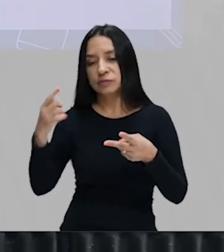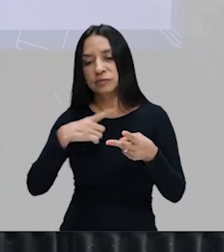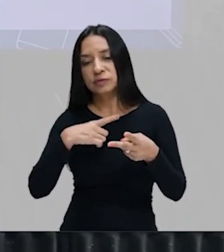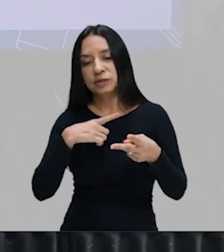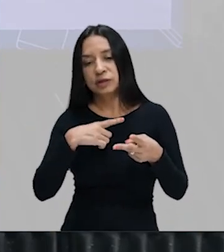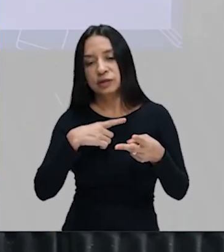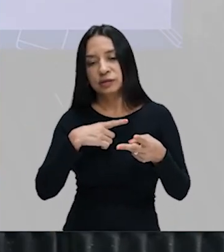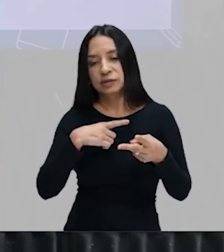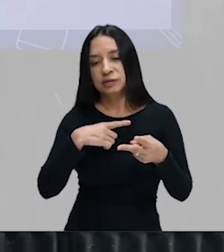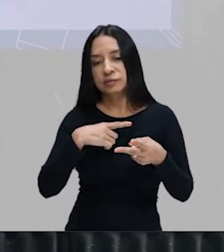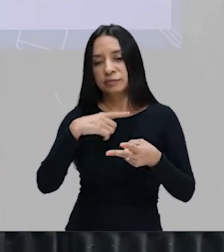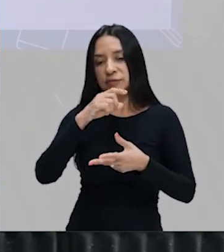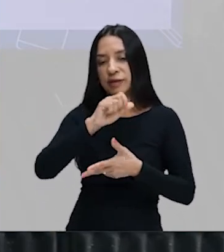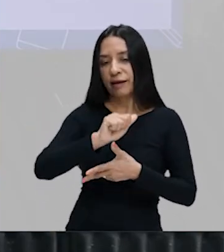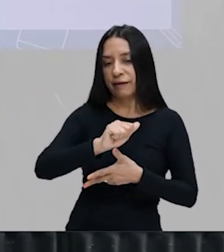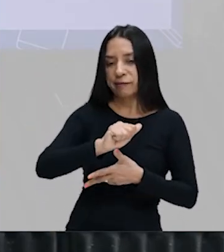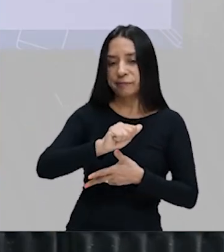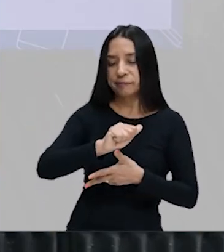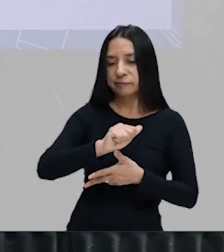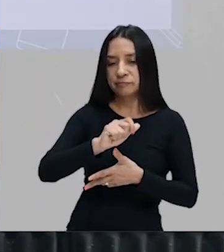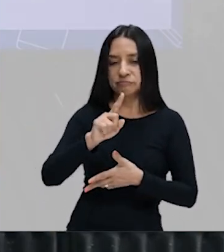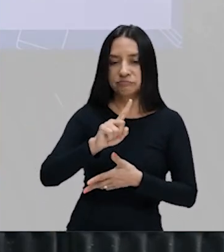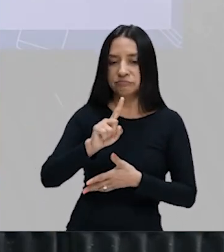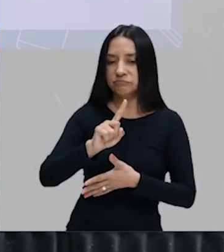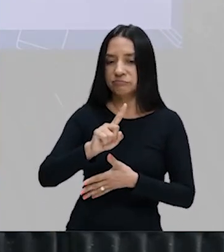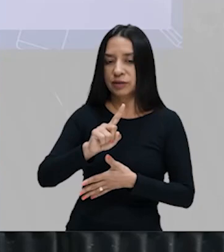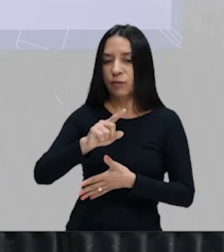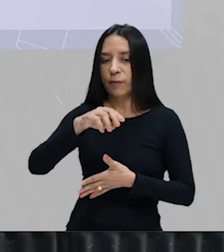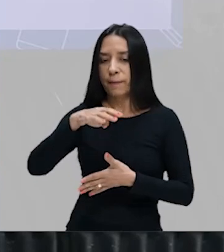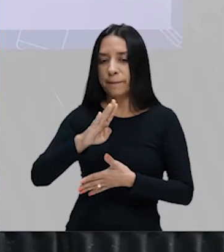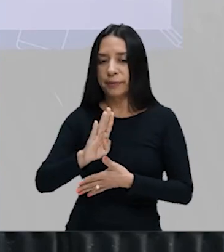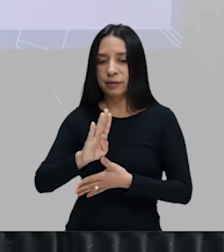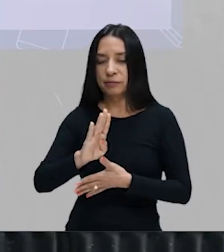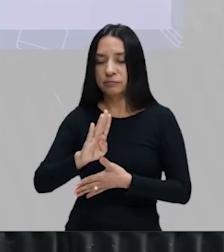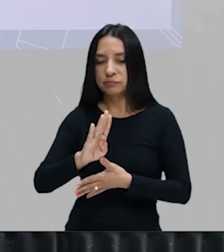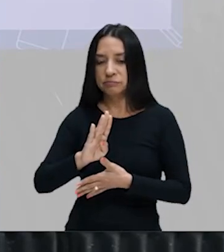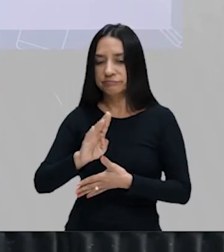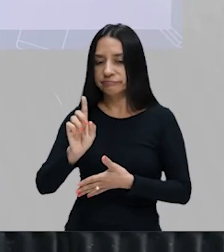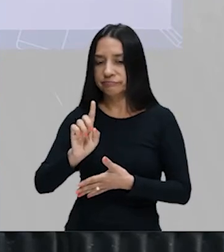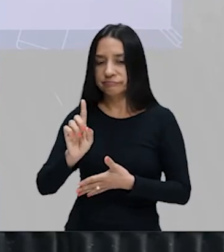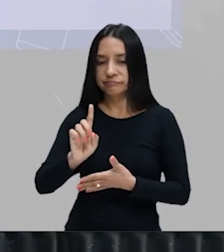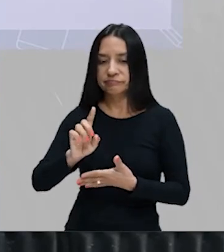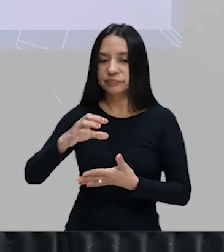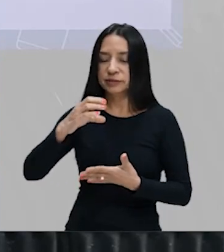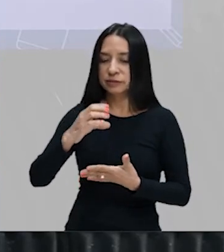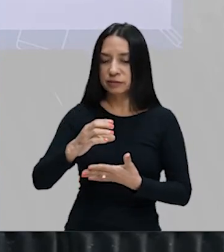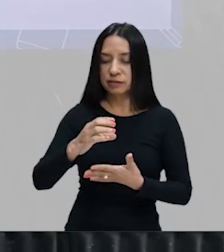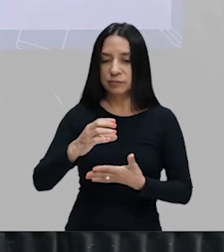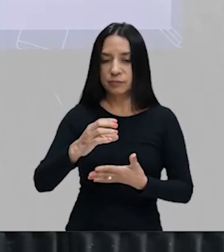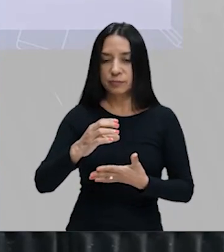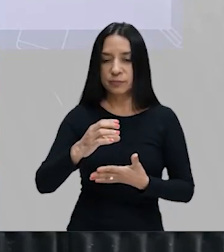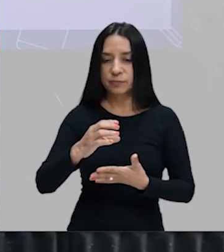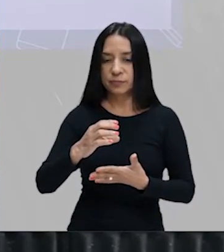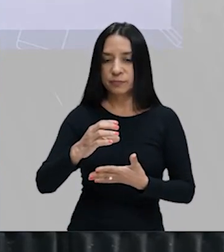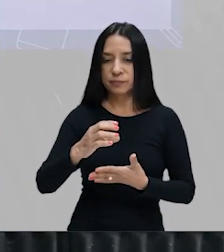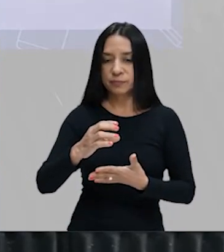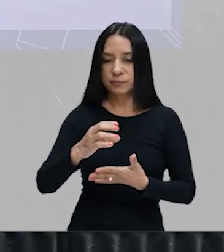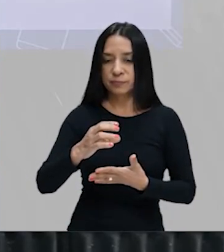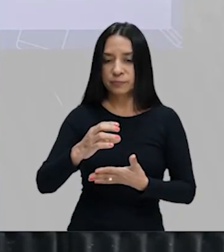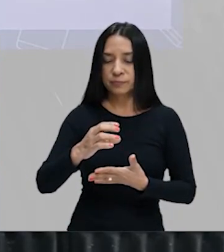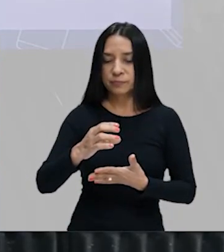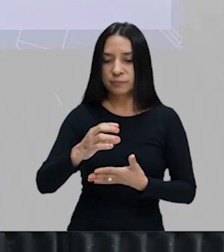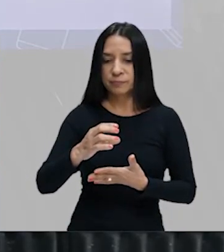tem a justiça, não. A filosofia e a mitologia, também não. A filosofia e os